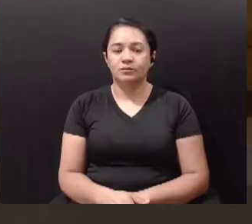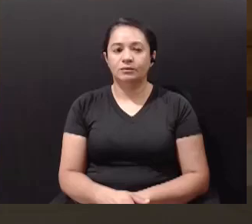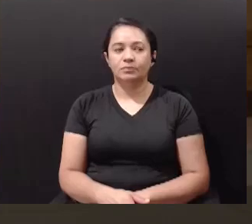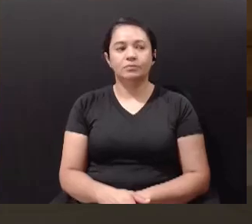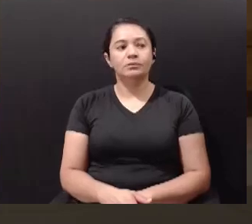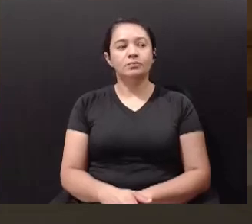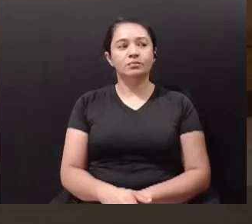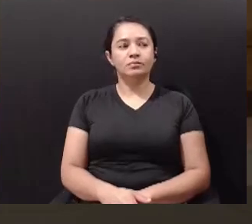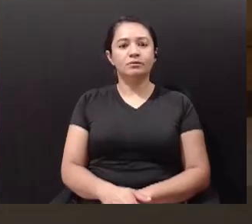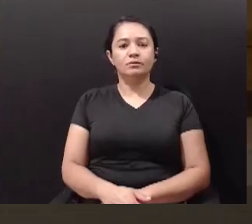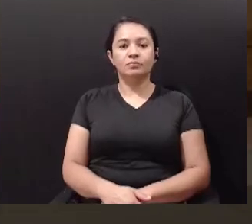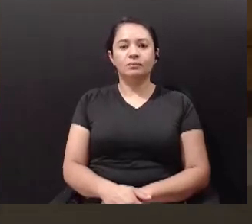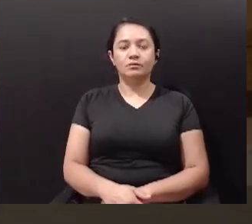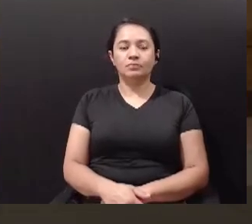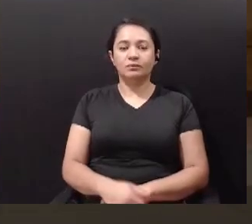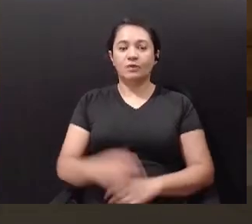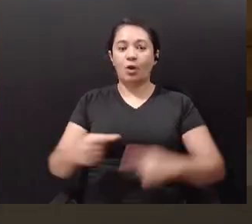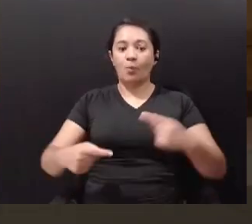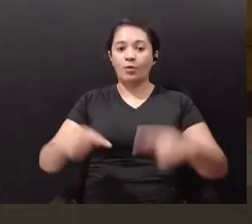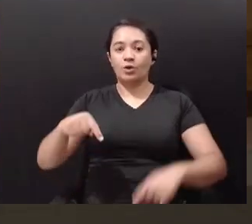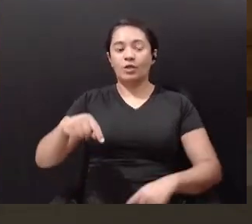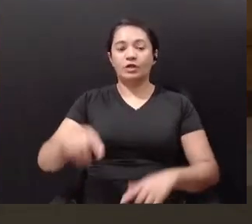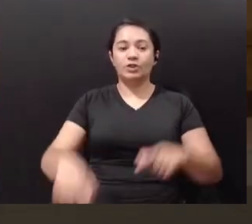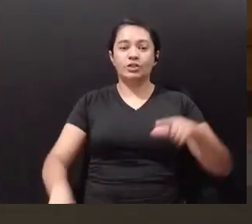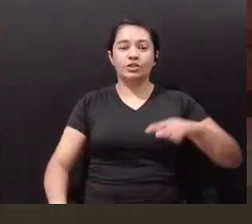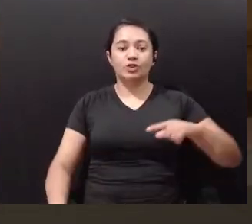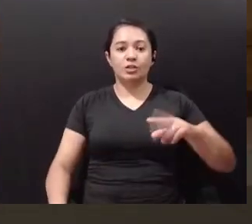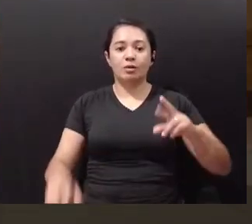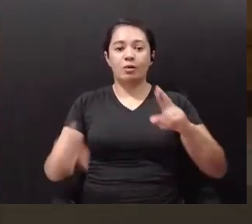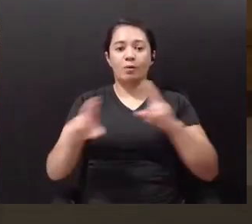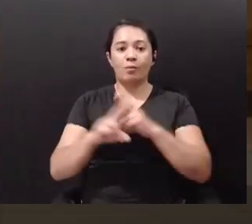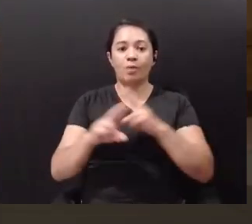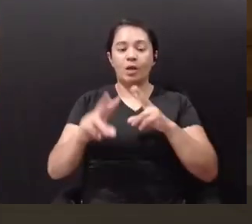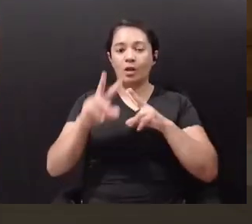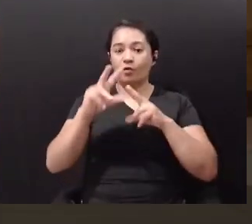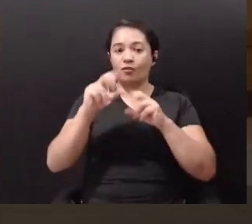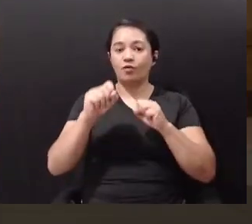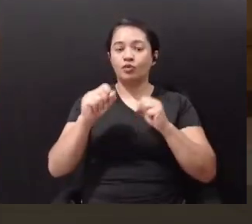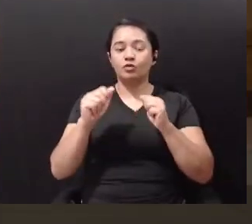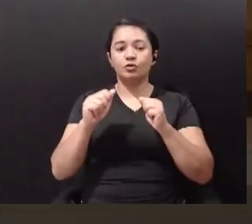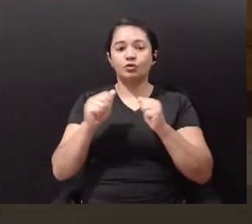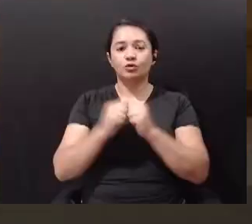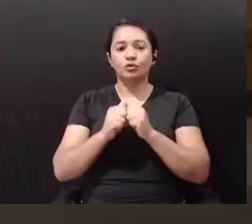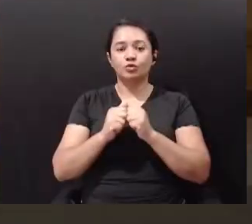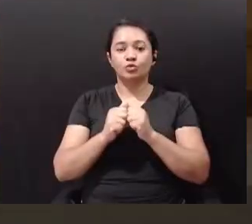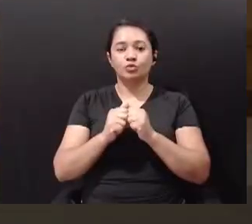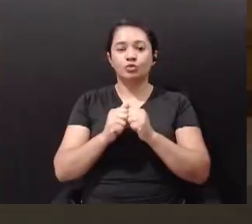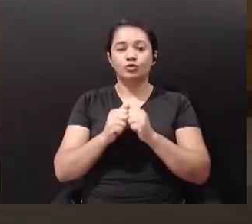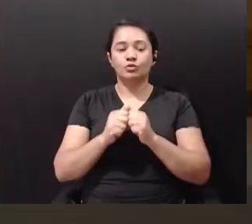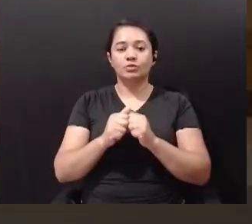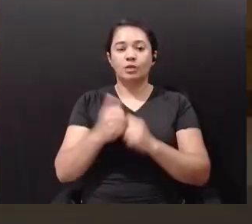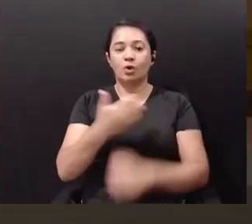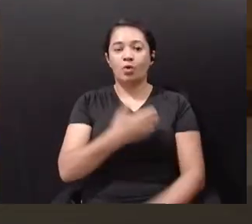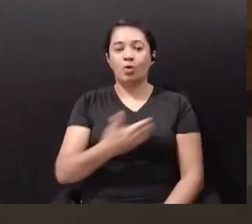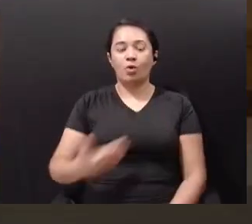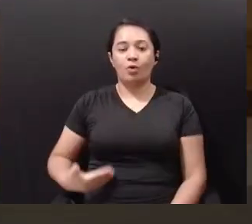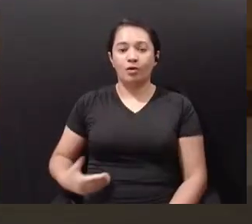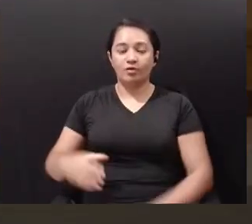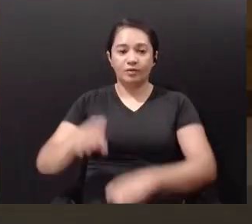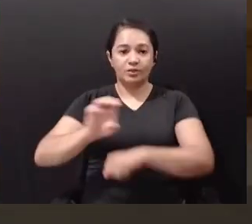Políticos aqui que tinham uma relação forte com não só o governo do estado de São Paulo,